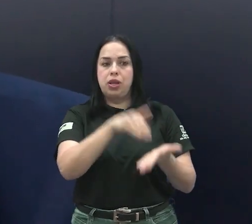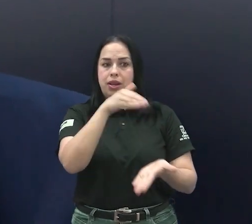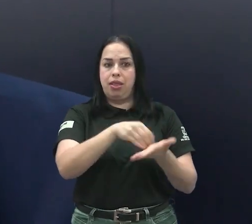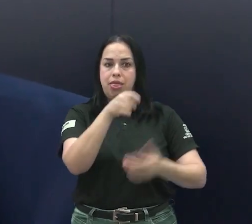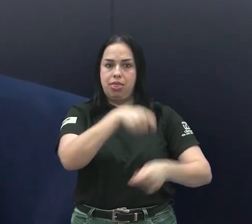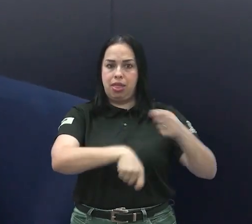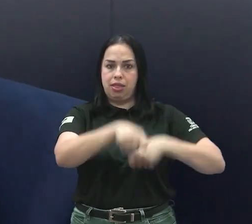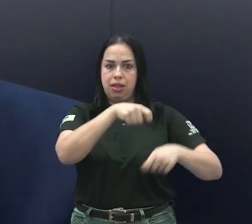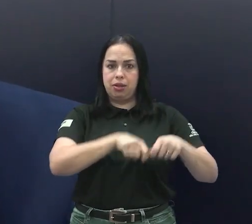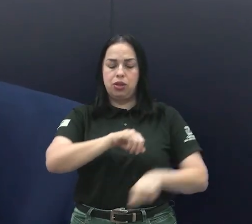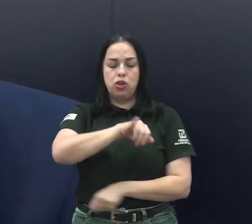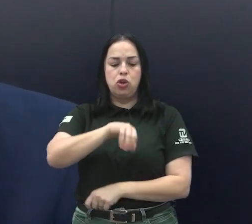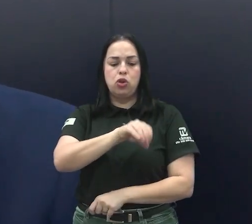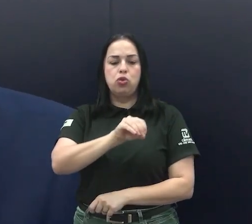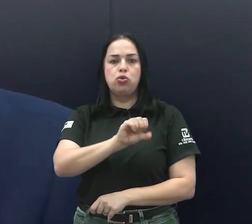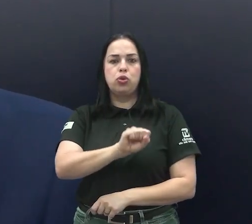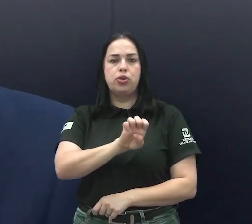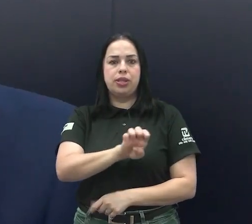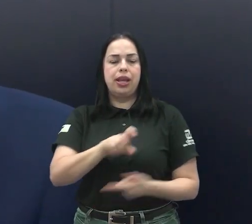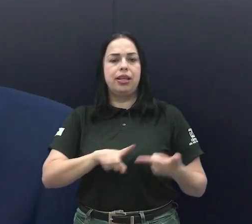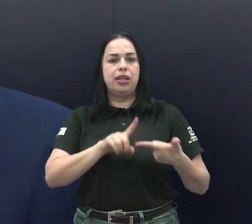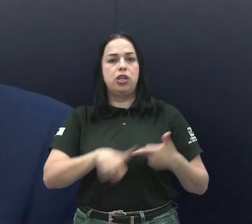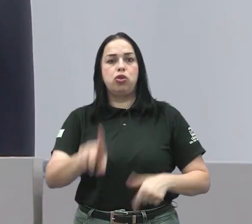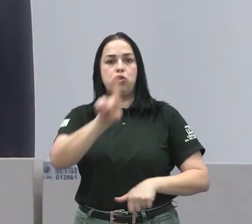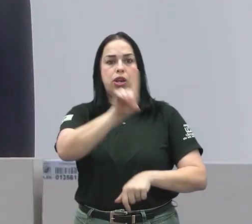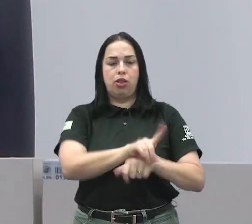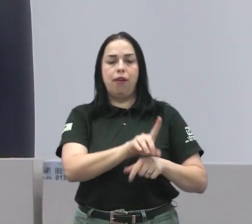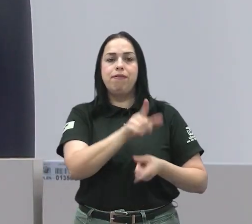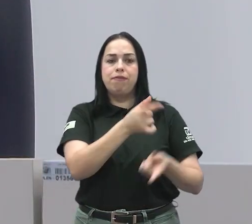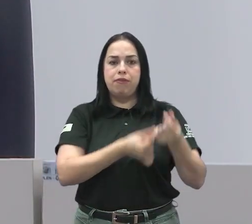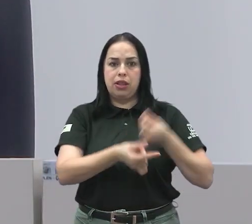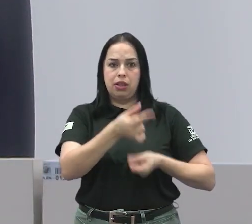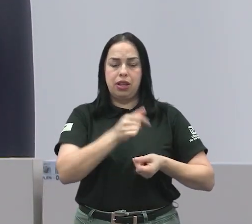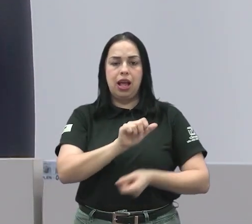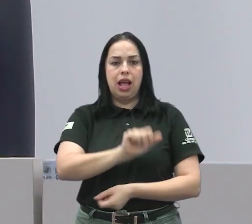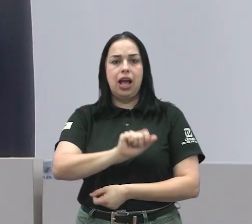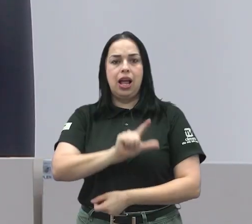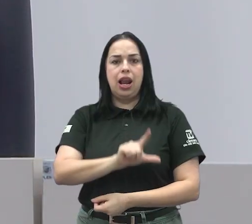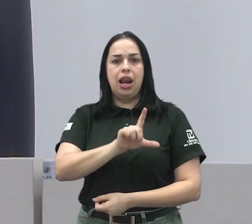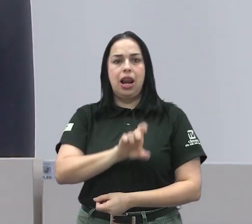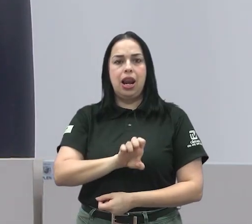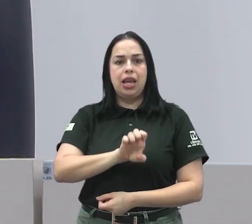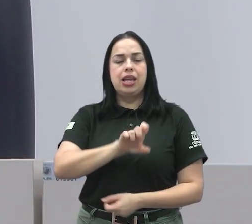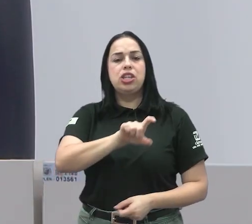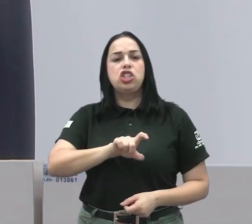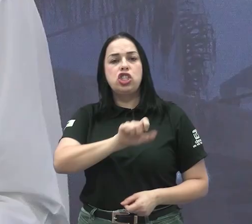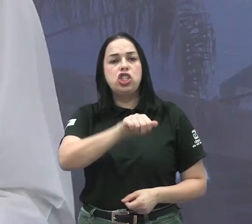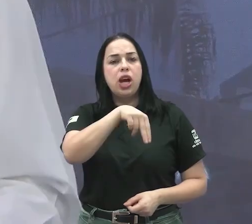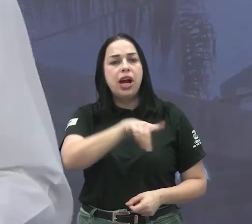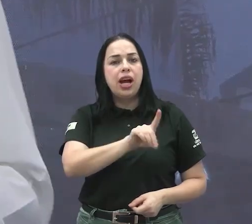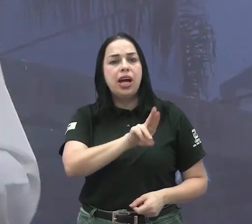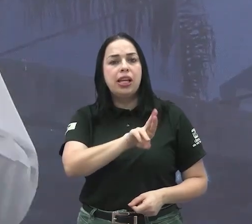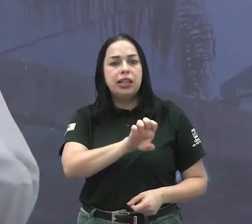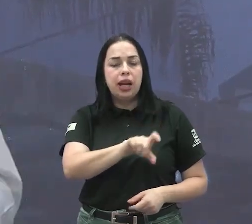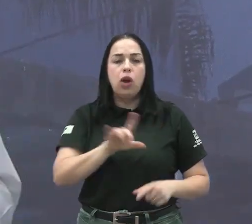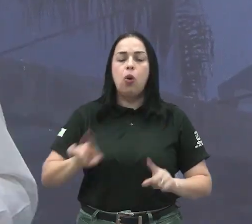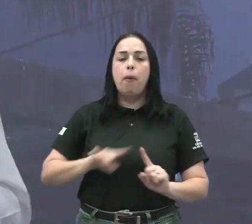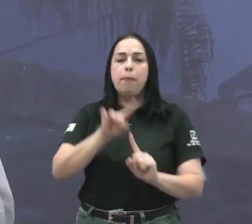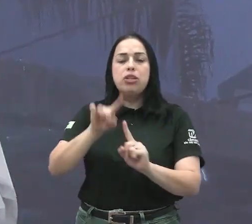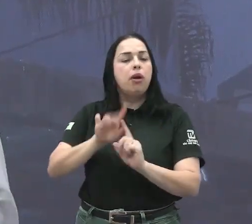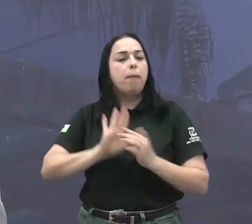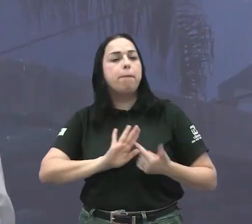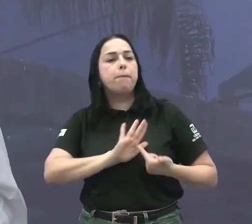de Administração e Finanças, José Nabuco, e o diretor financeiro, Alexandre Nogueira. O objetivo